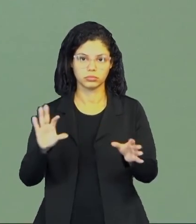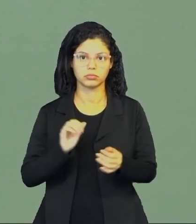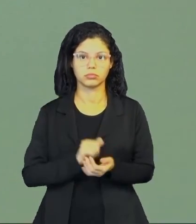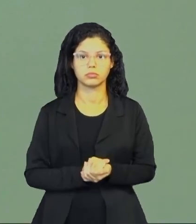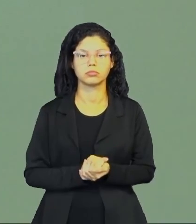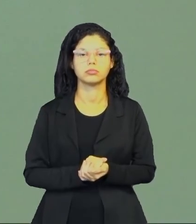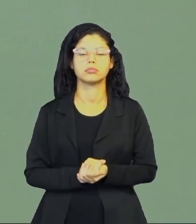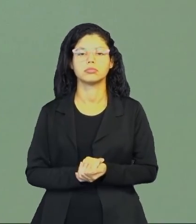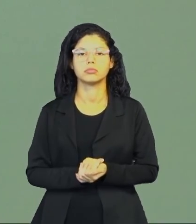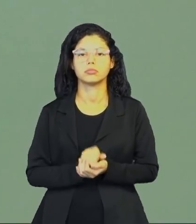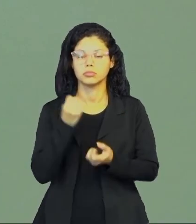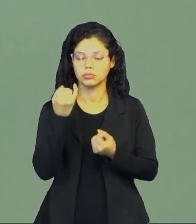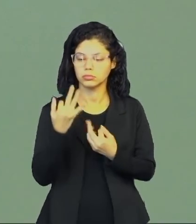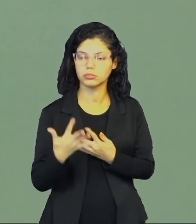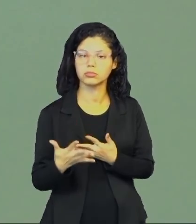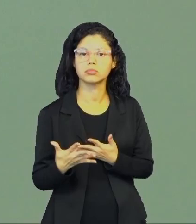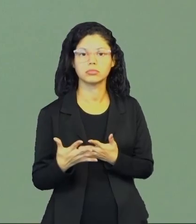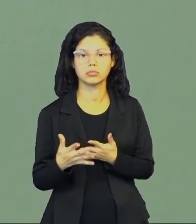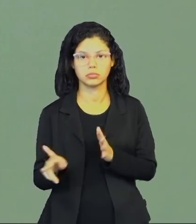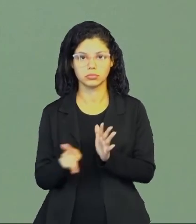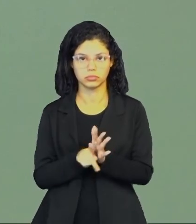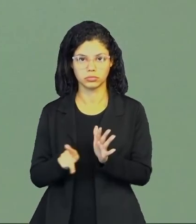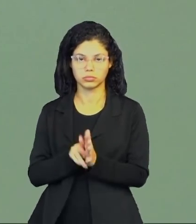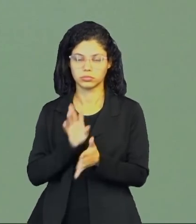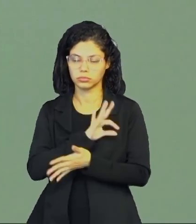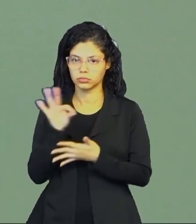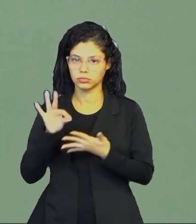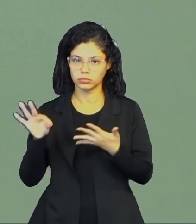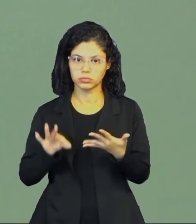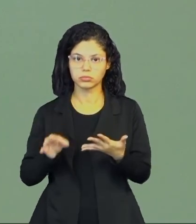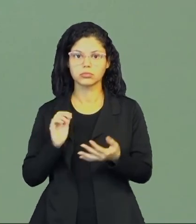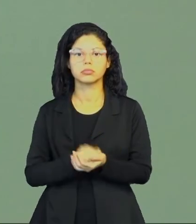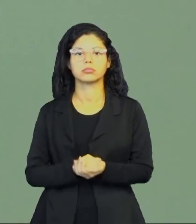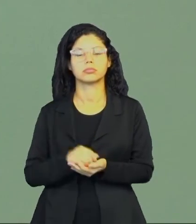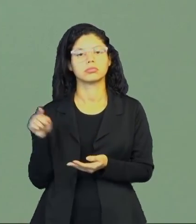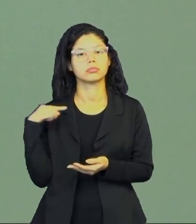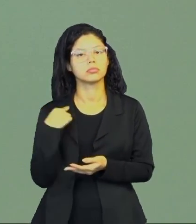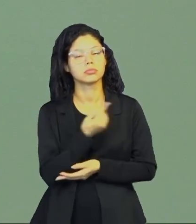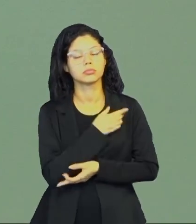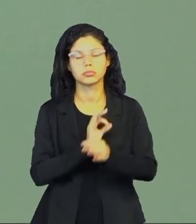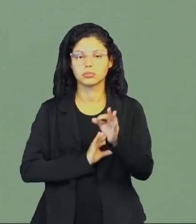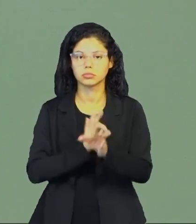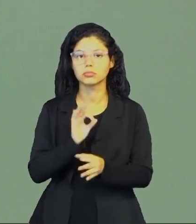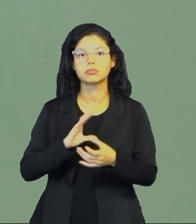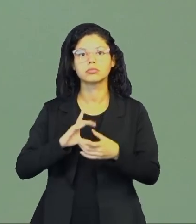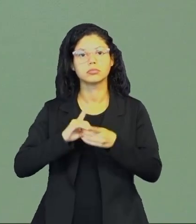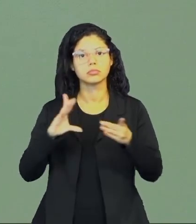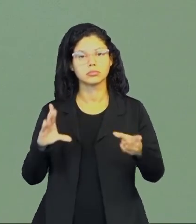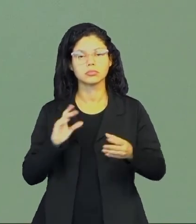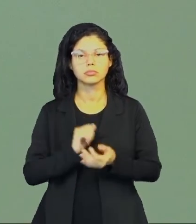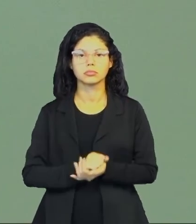né, que contam, né, que constam ali esses elementos que mantêm a nossa ordem democrática.